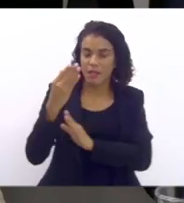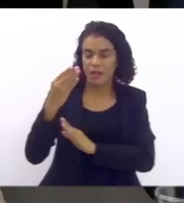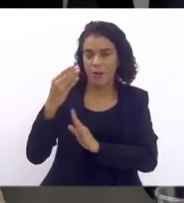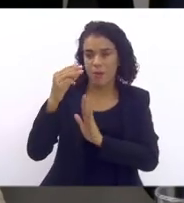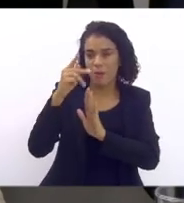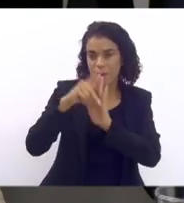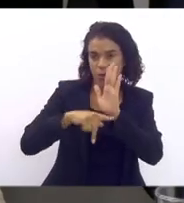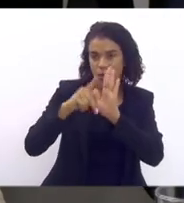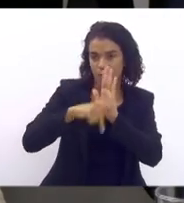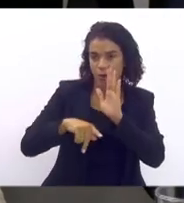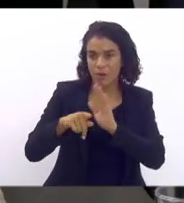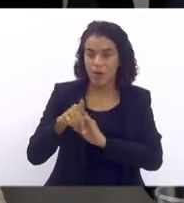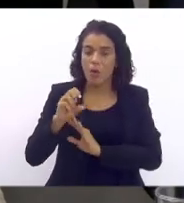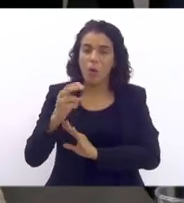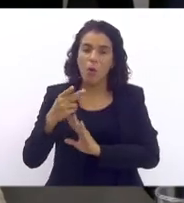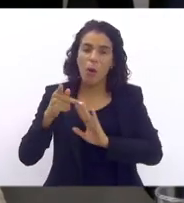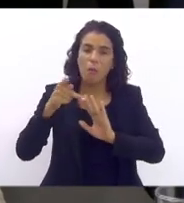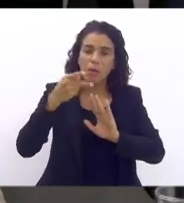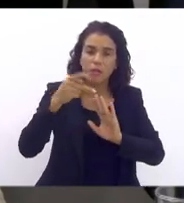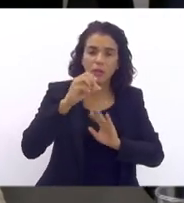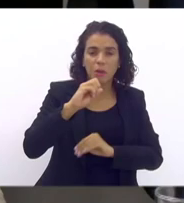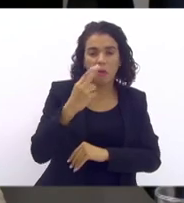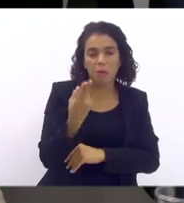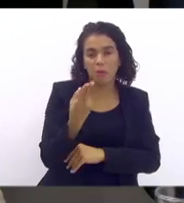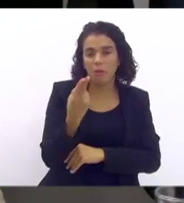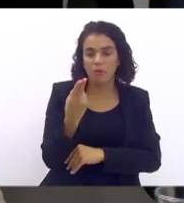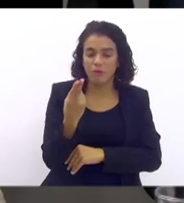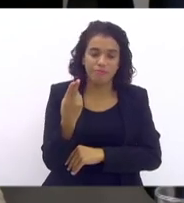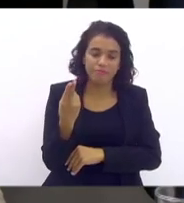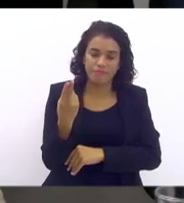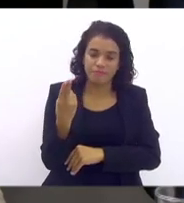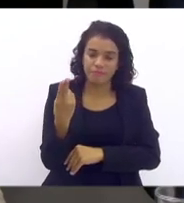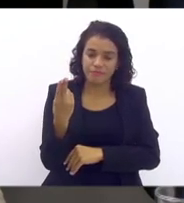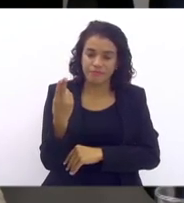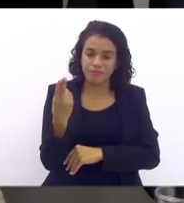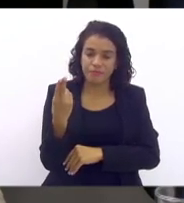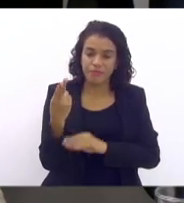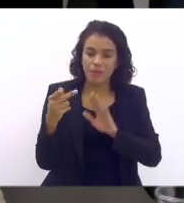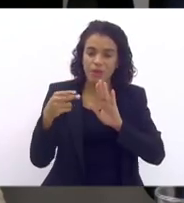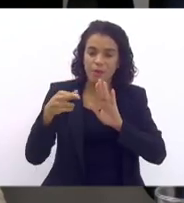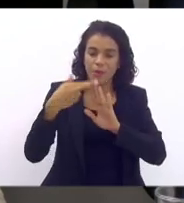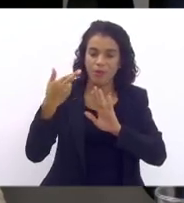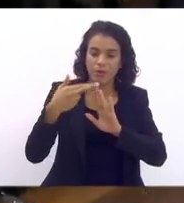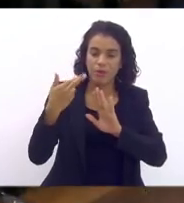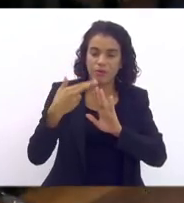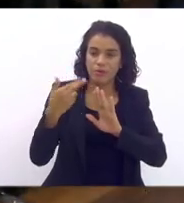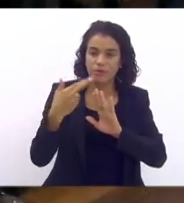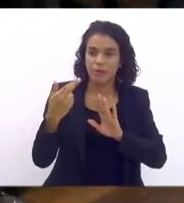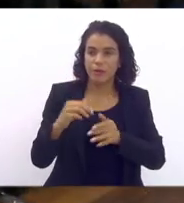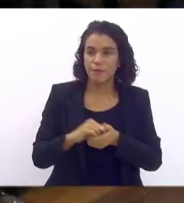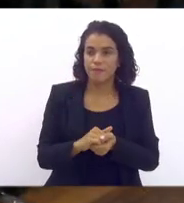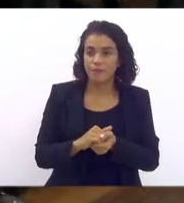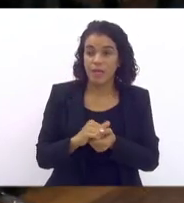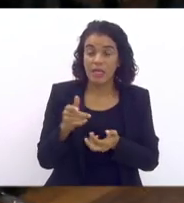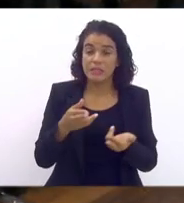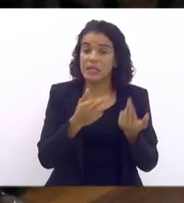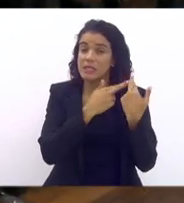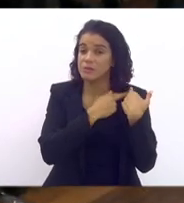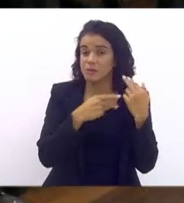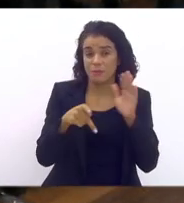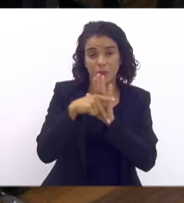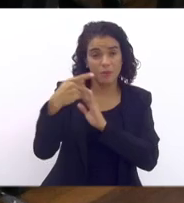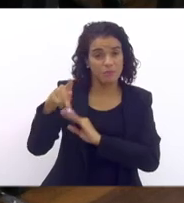nem que seja por meio de uma portaria uma resolução entre operações mas isso aí me meu amigo isso aí é responsabilidade do